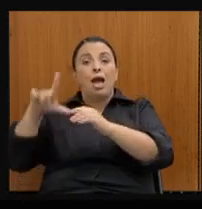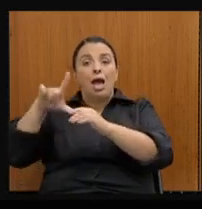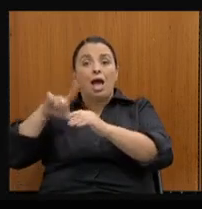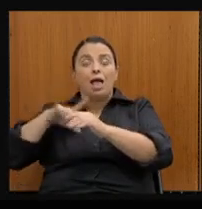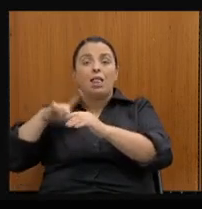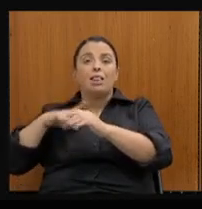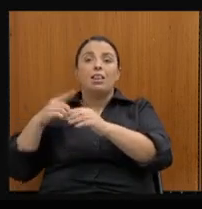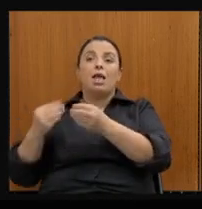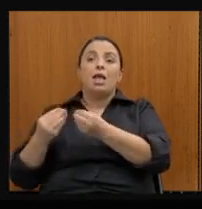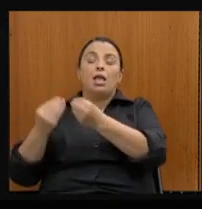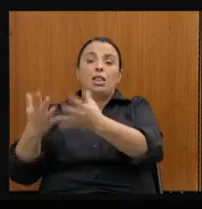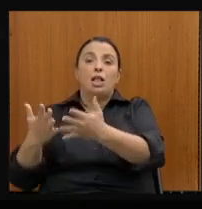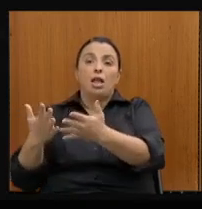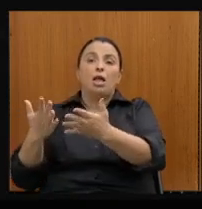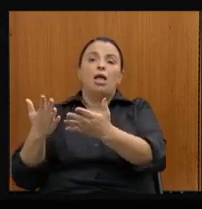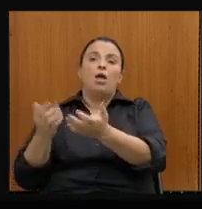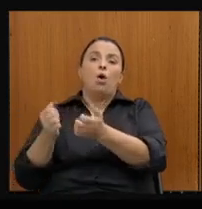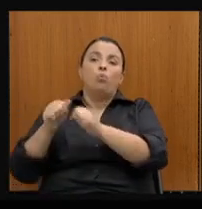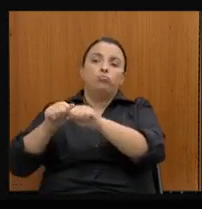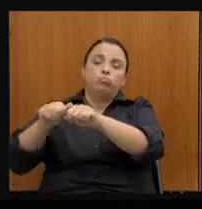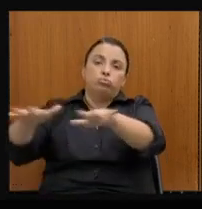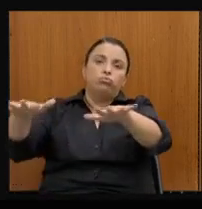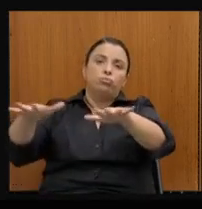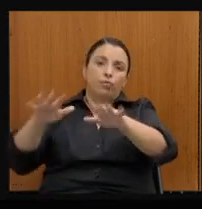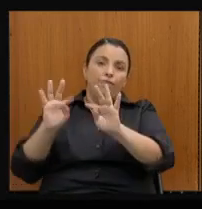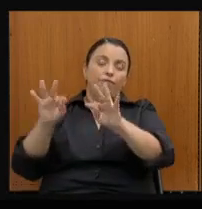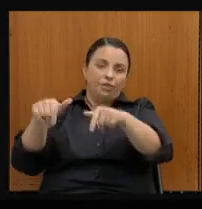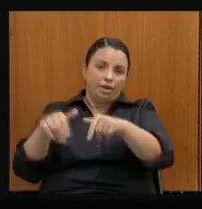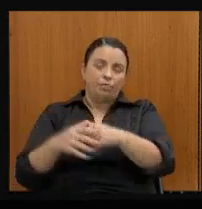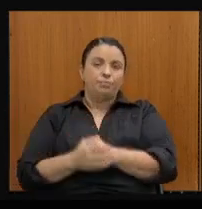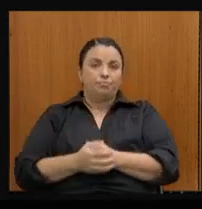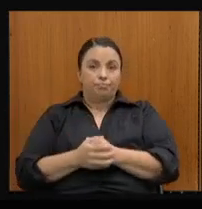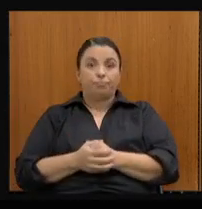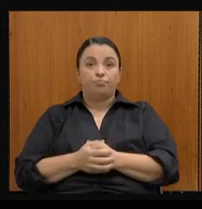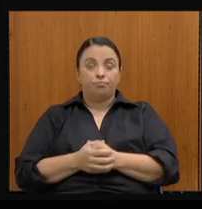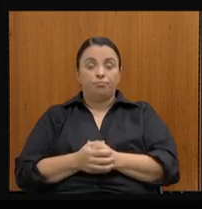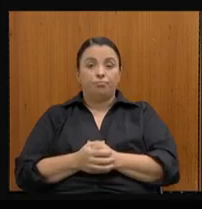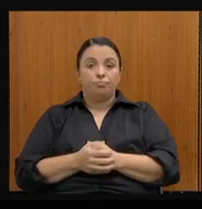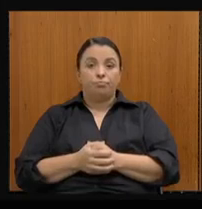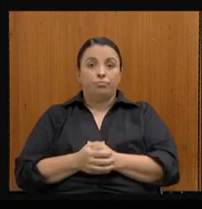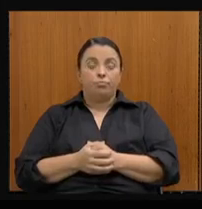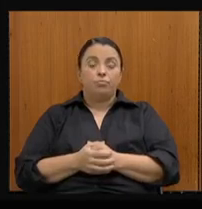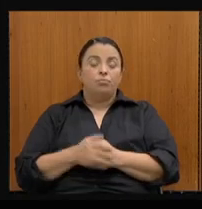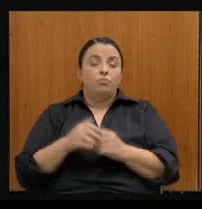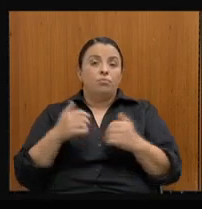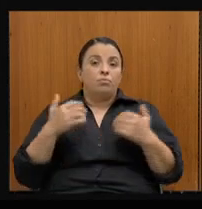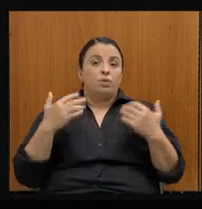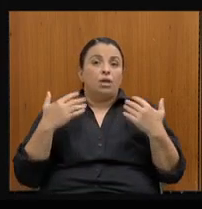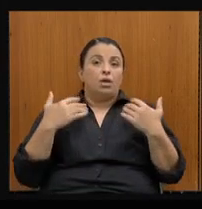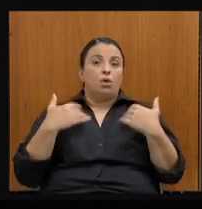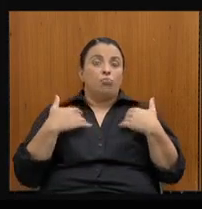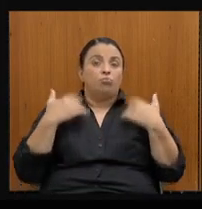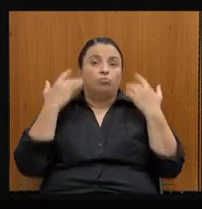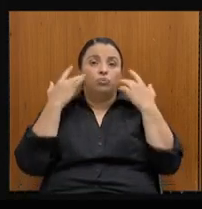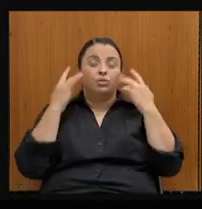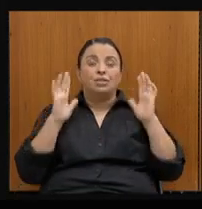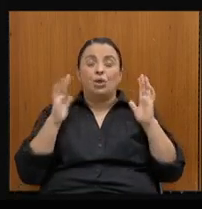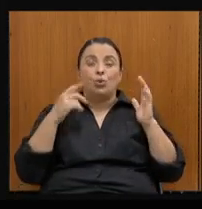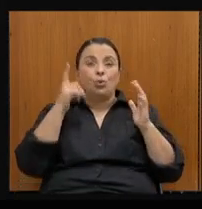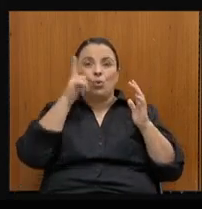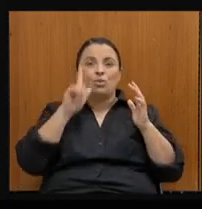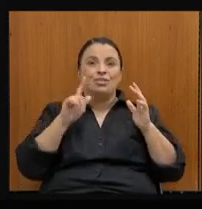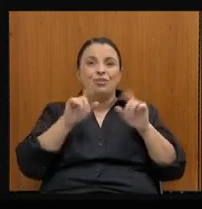do hidrogênio no caso Ok é aí é eu não sei que você eu não tô conseguindo